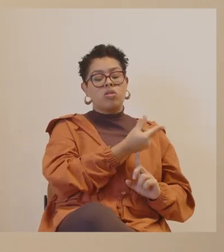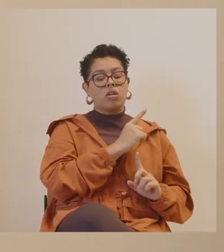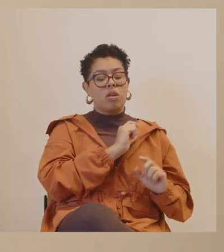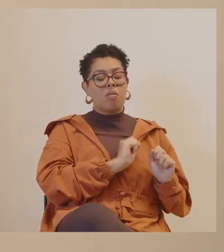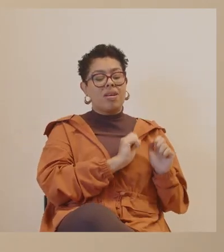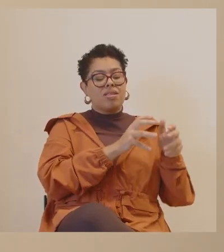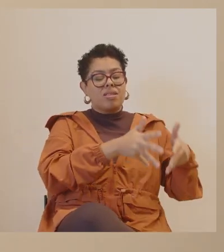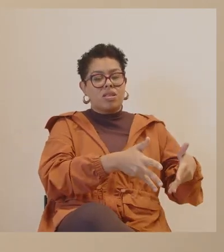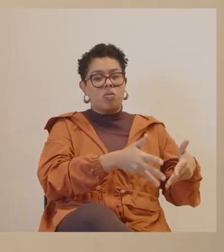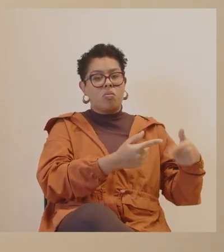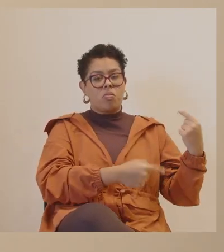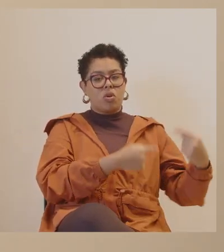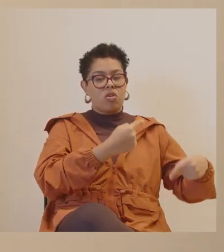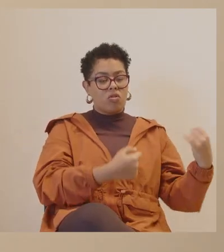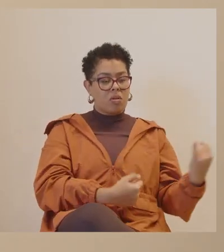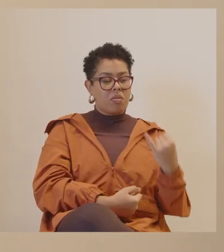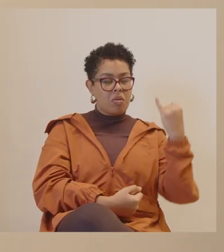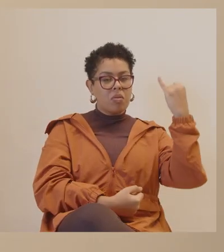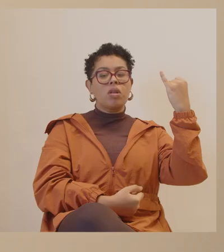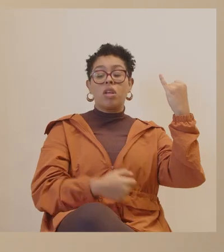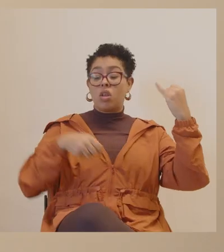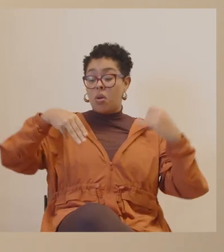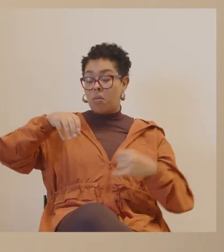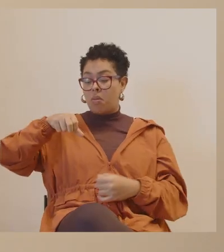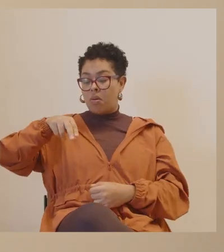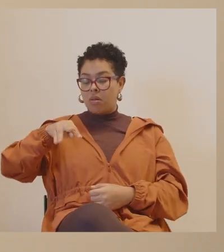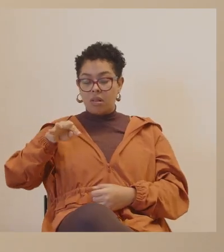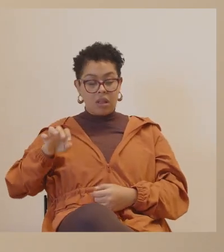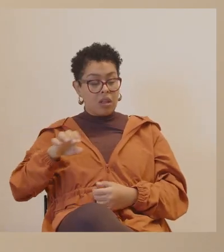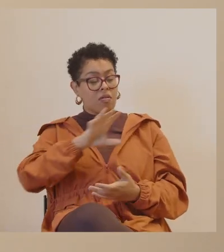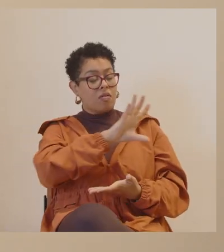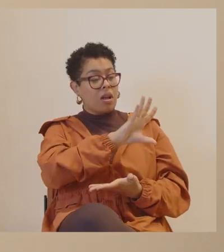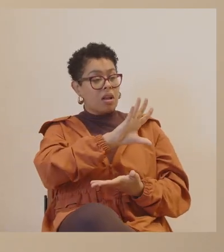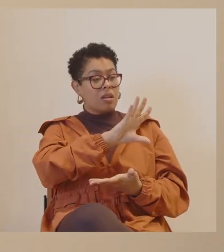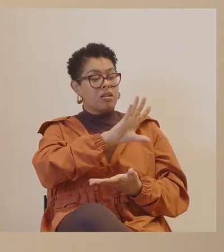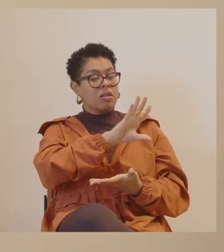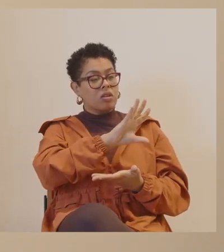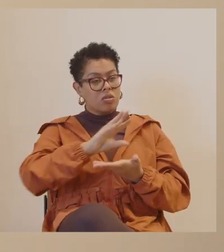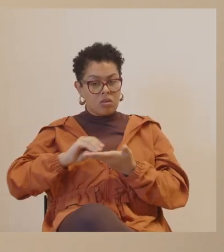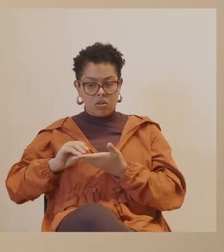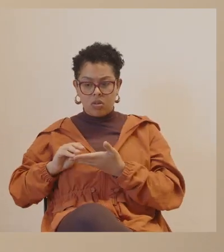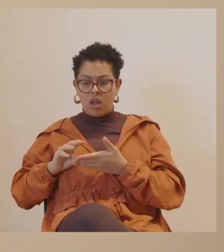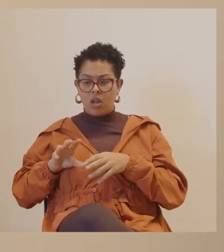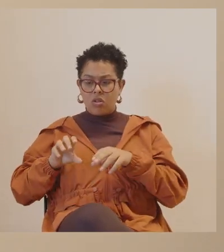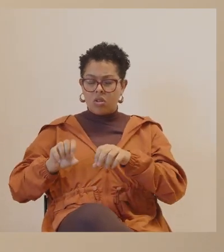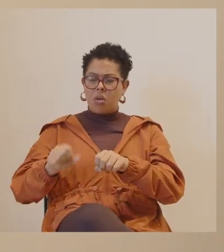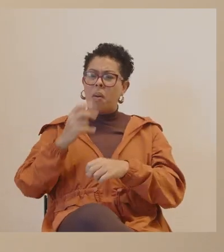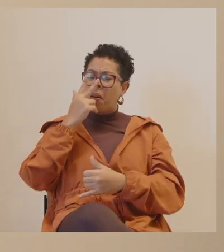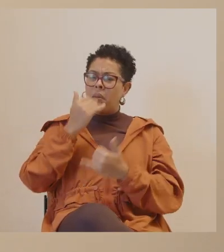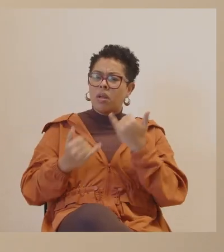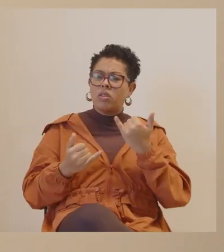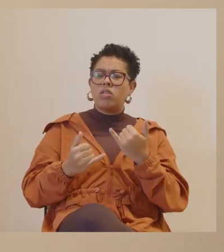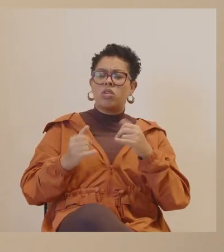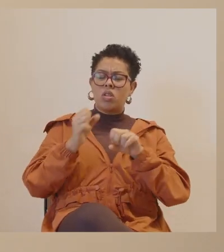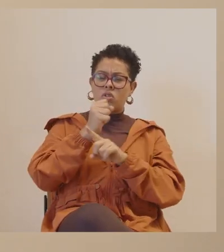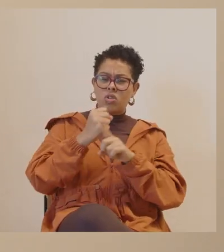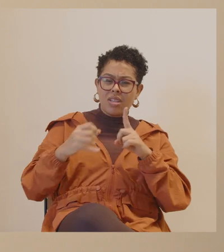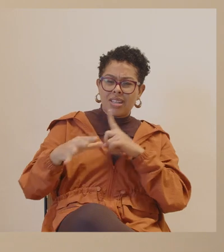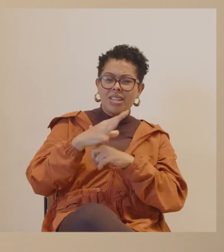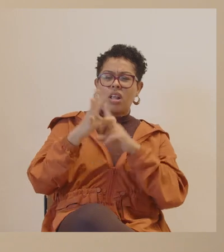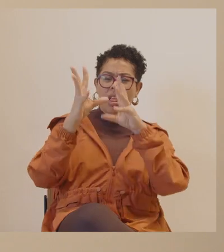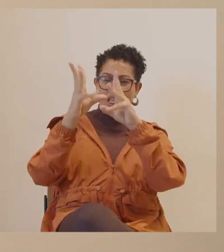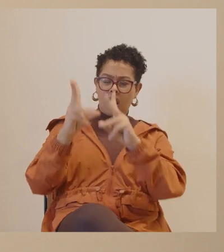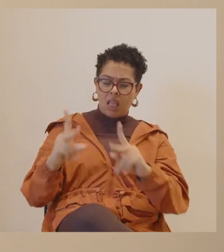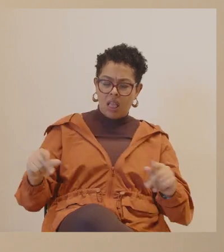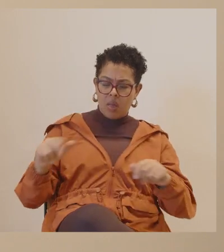né, e que o próprio Monet vai aderir, né, de condenação da degeneração social por causa dos